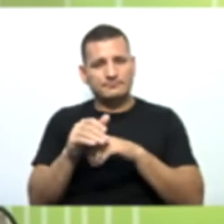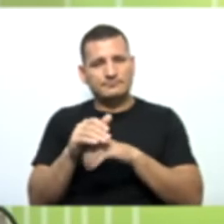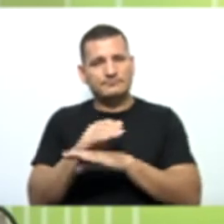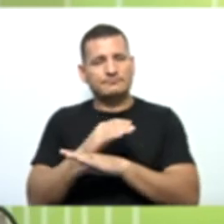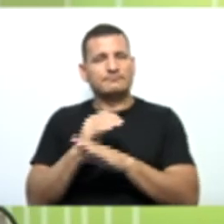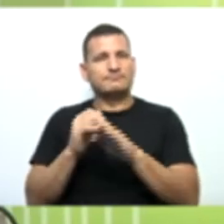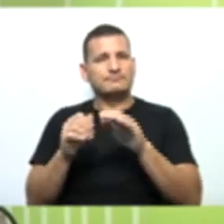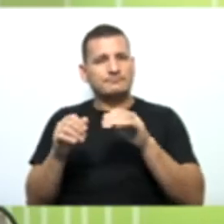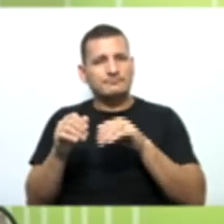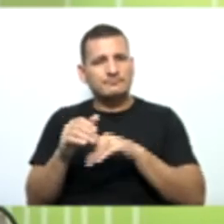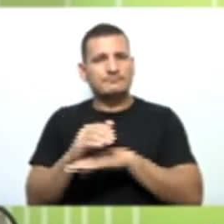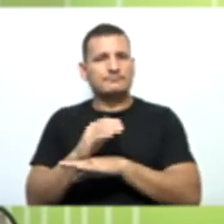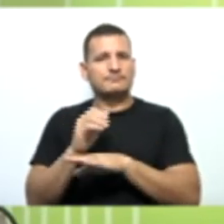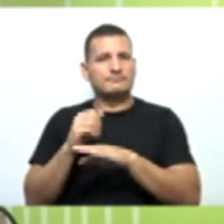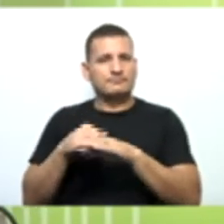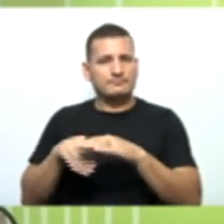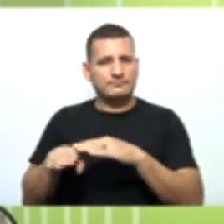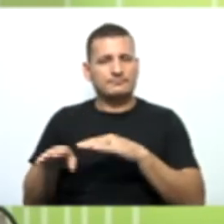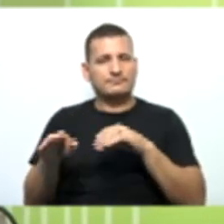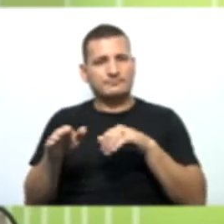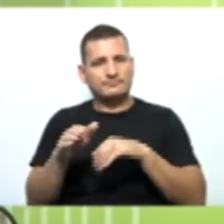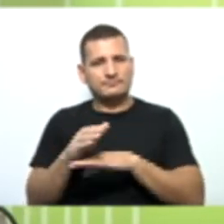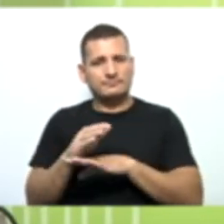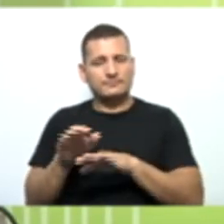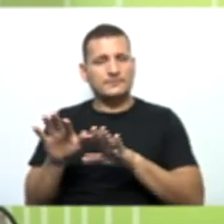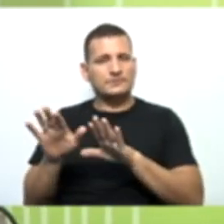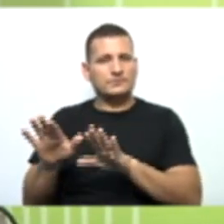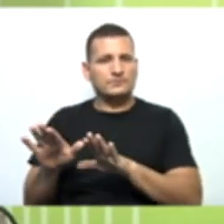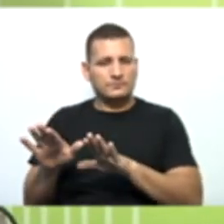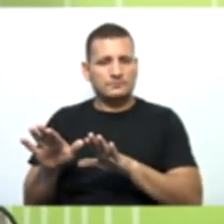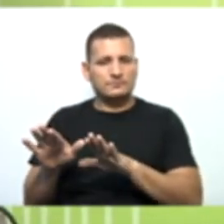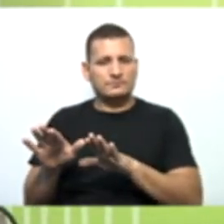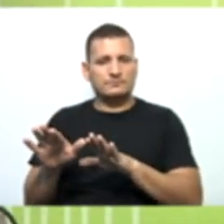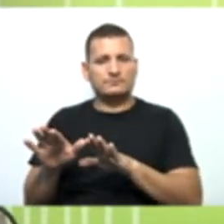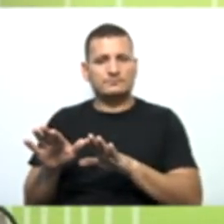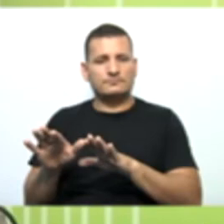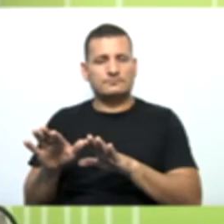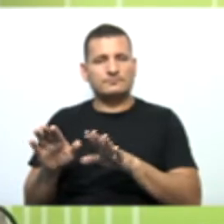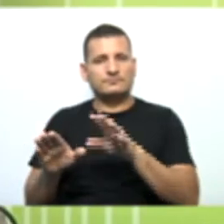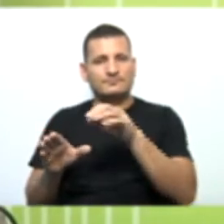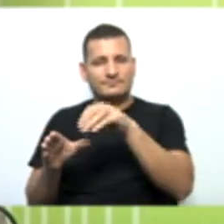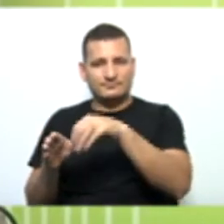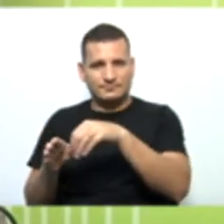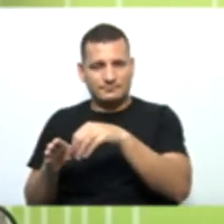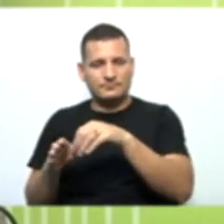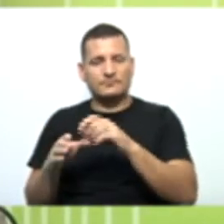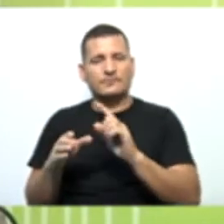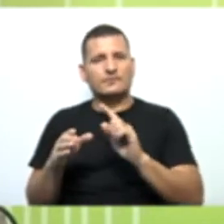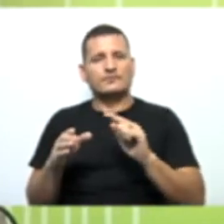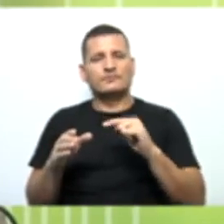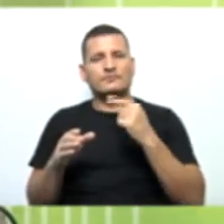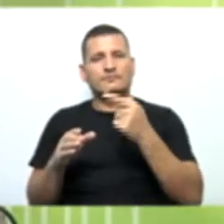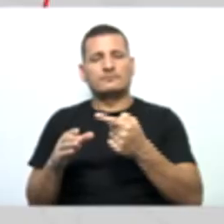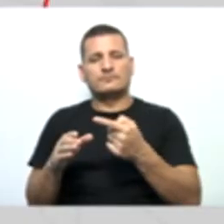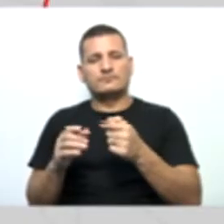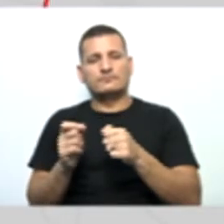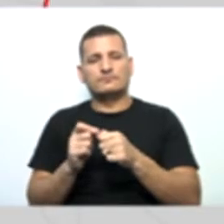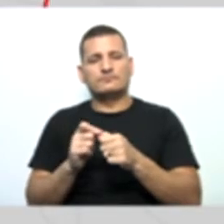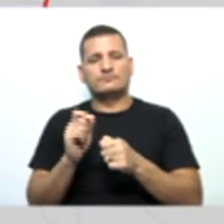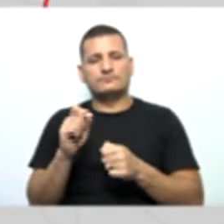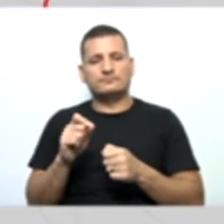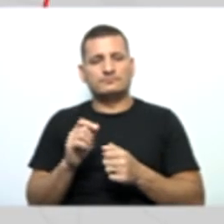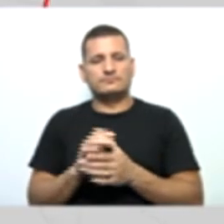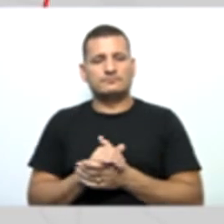estar alimentando, vai estar sendo armazenado. Depois de armazenado, vai fazer o que, ó? Continuando aqui,